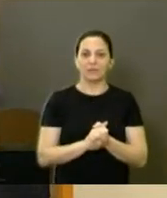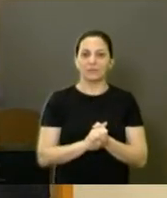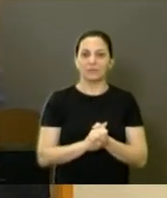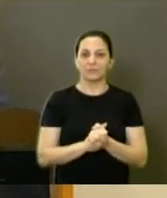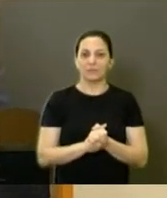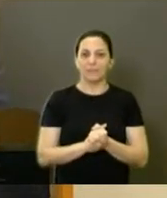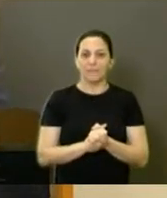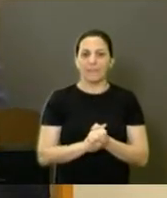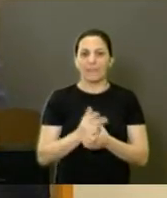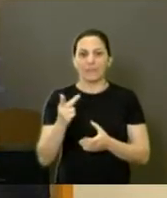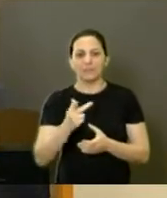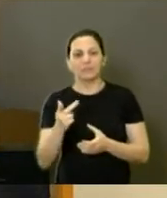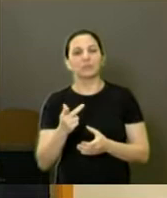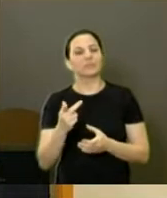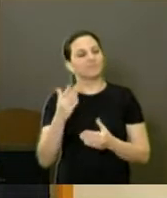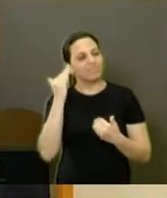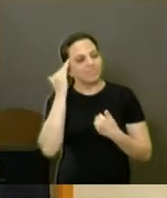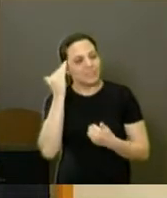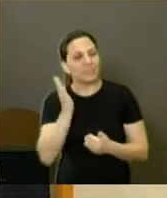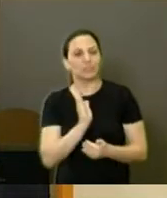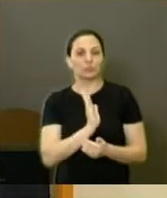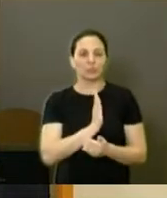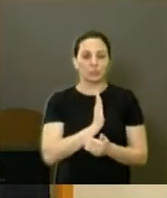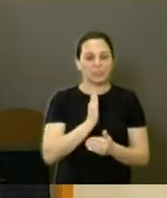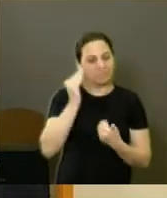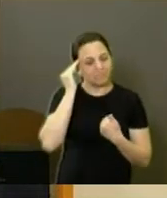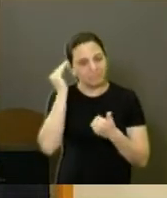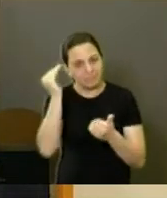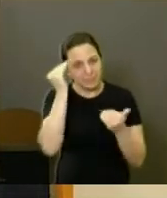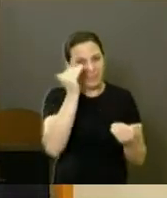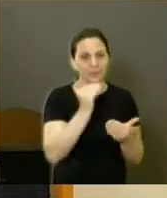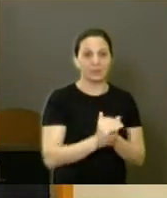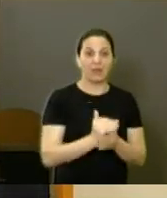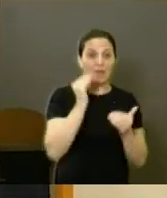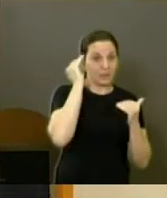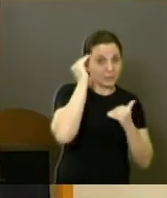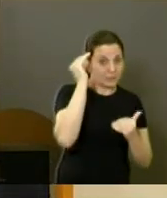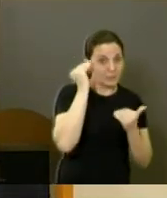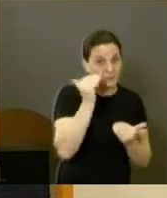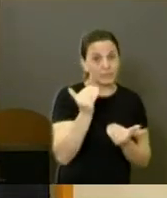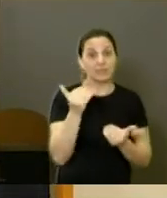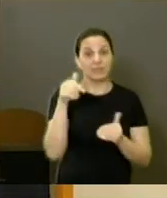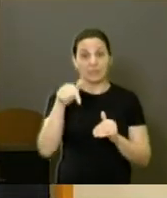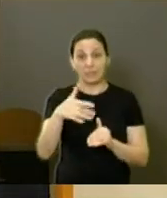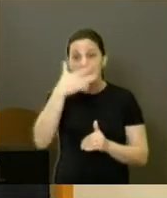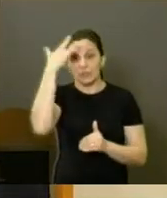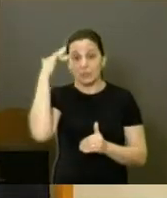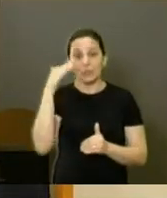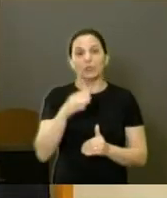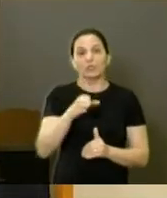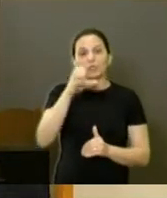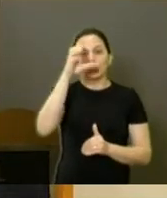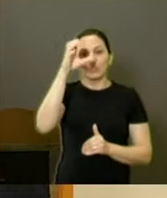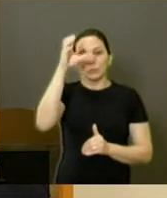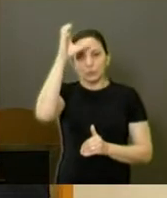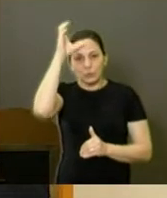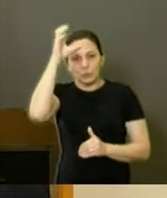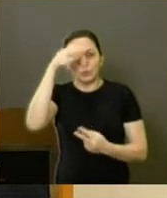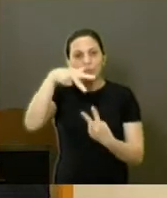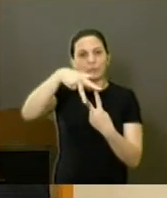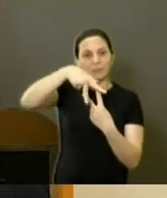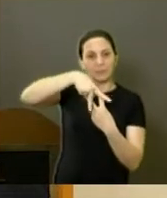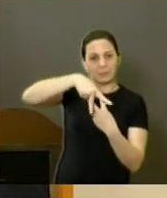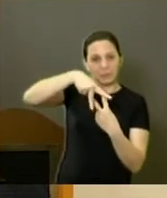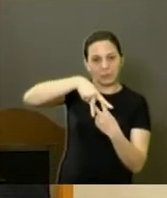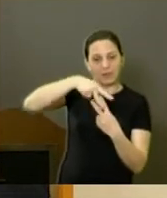vocês estão dando para a minha família. Muito obrigado de coração. Também queria agradecer a todos os presentes, os meus tios da maçonaria, que eu estou vendo aqui no fundo, a profusão. Quero